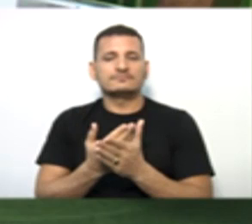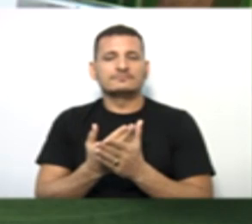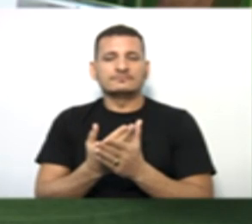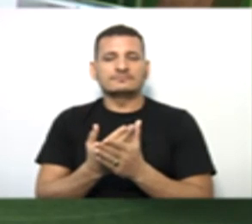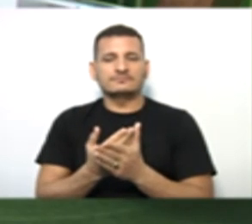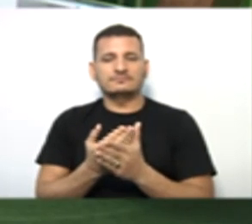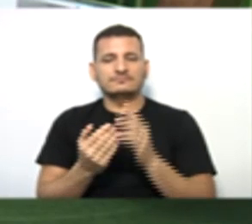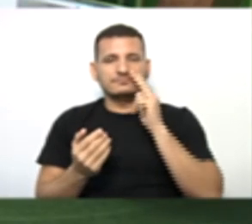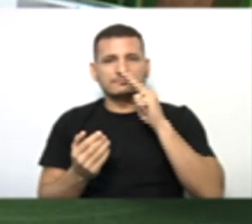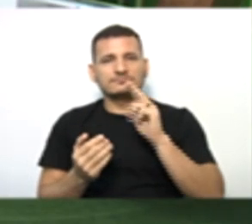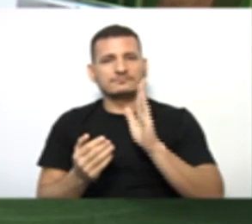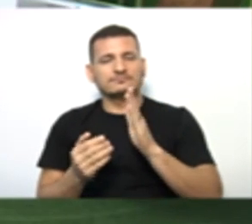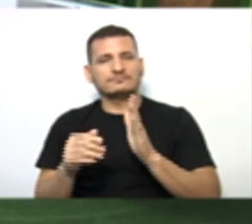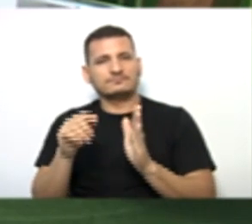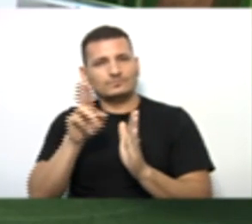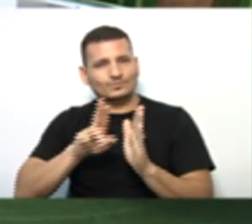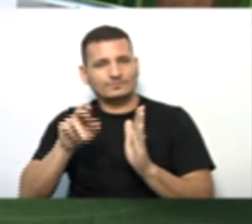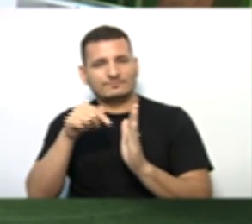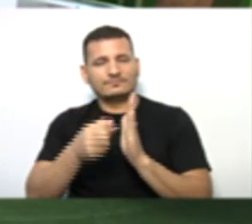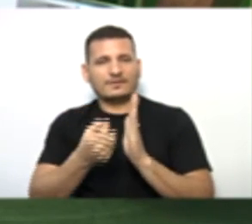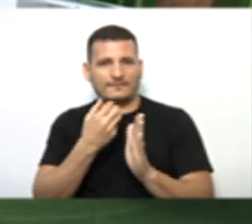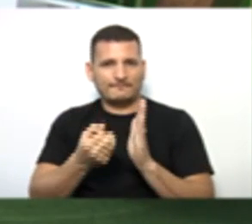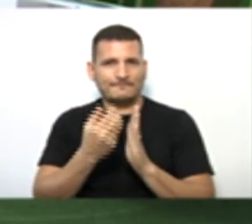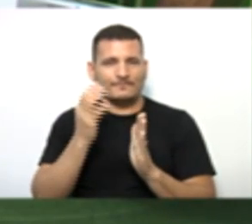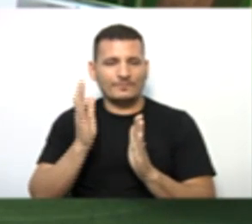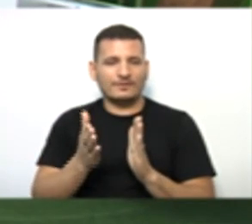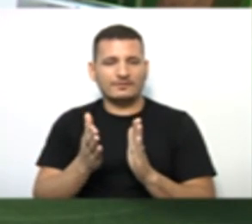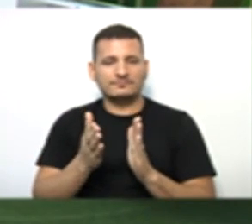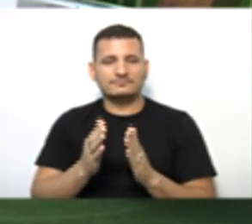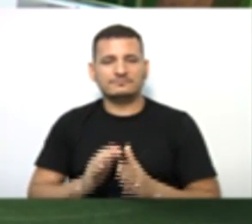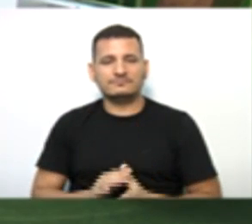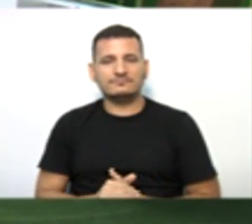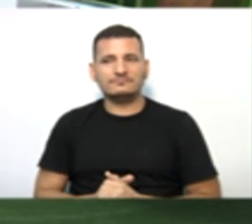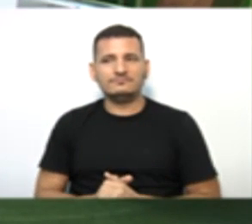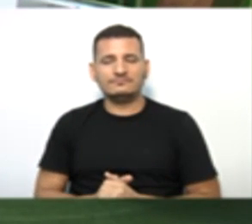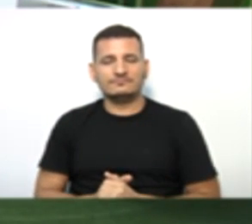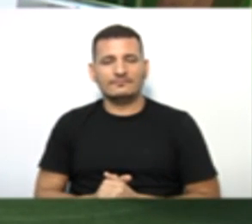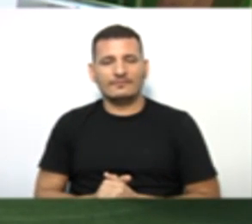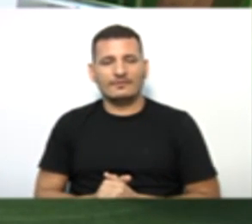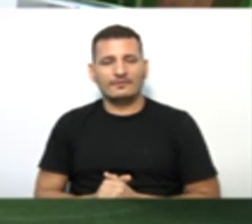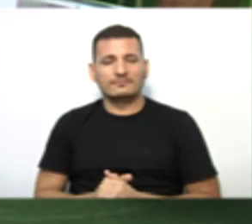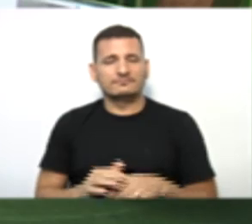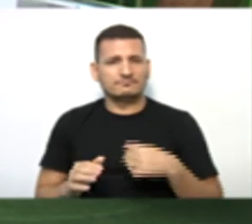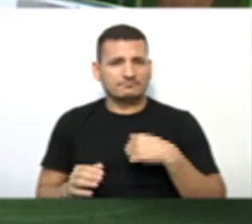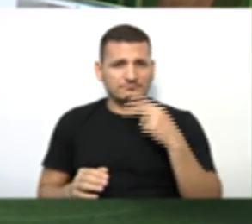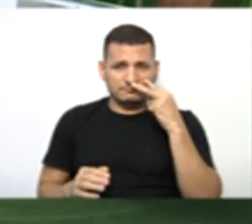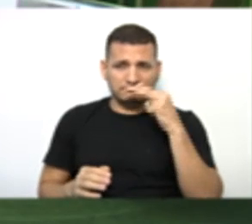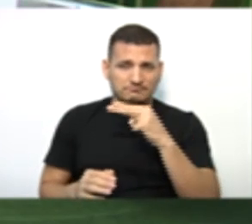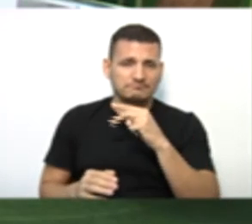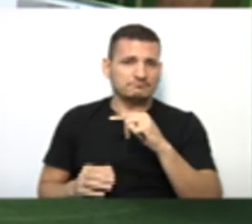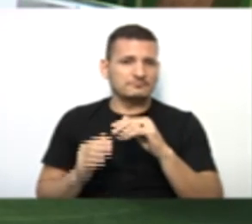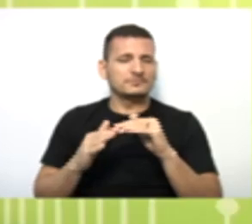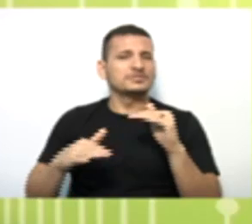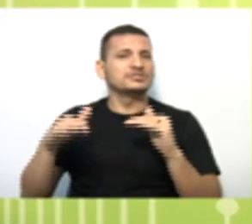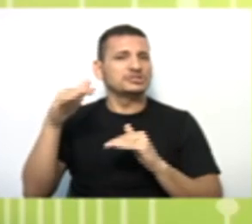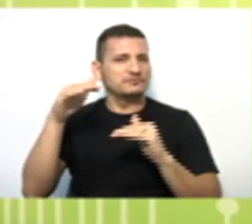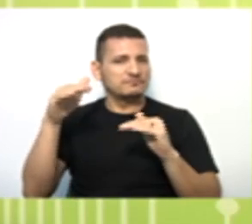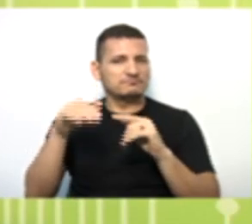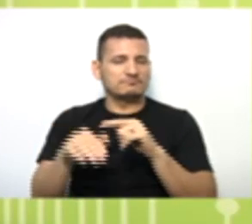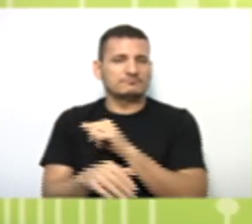a gente vai ver, eles já estão falando aqui. Já estão falando aqui. Então, já que eu já estou vendo o nível deles aí, eu vou dar